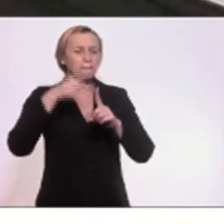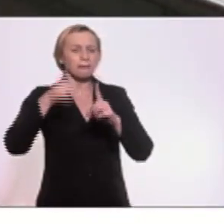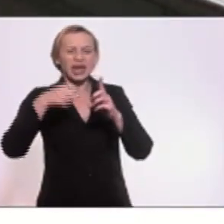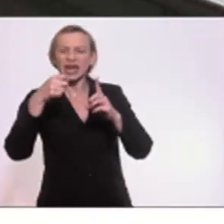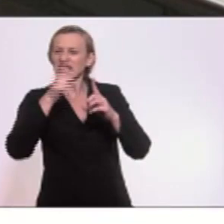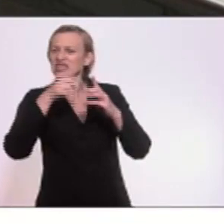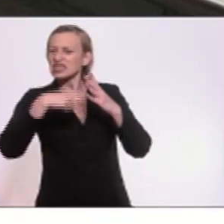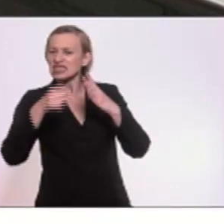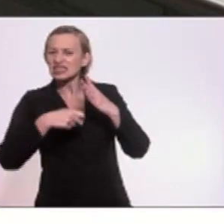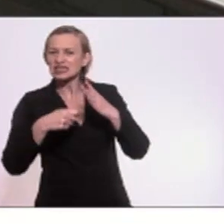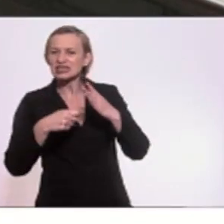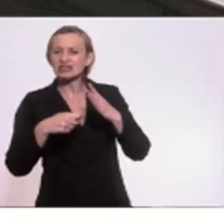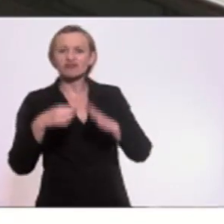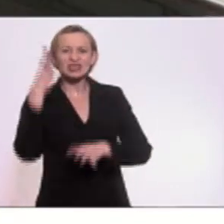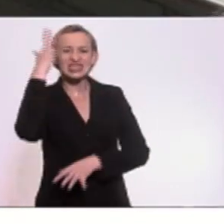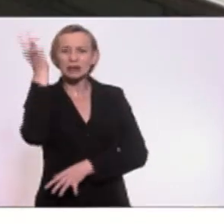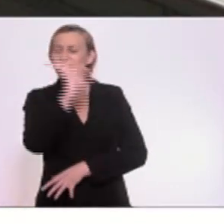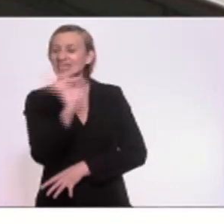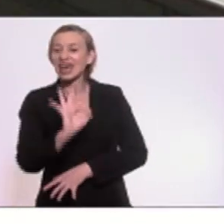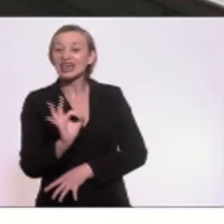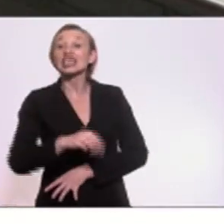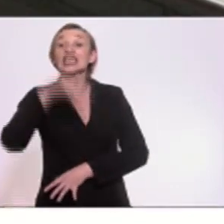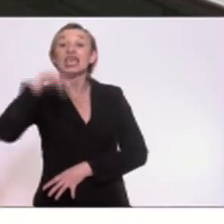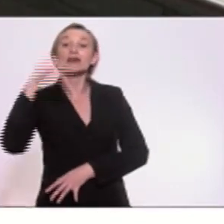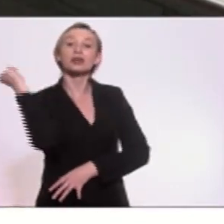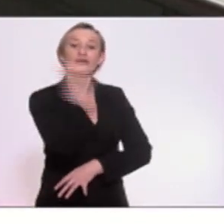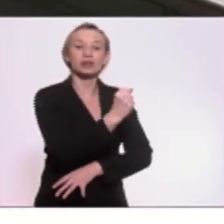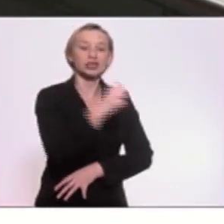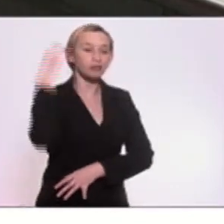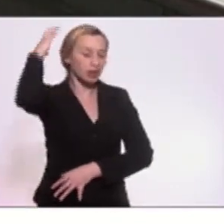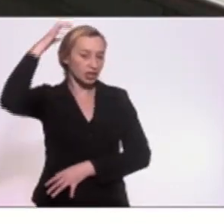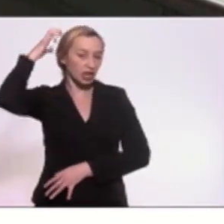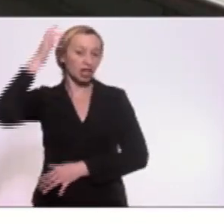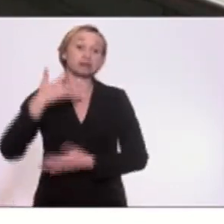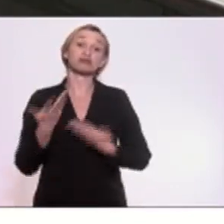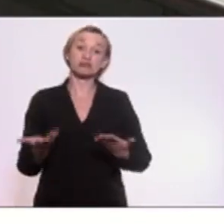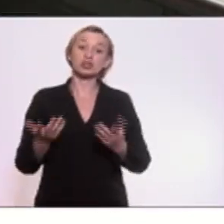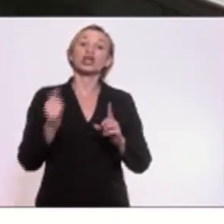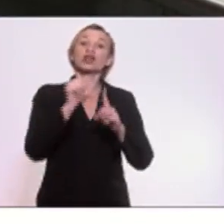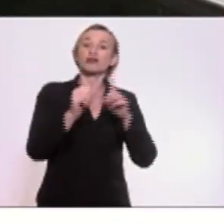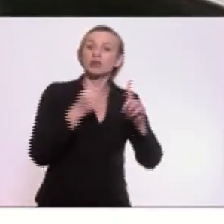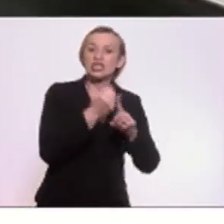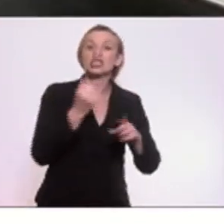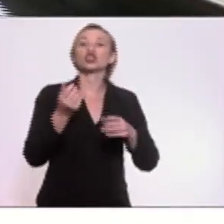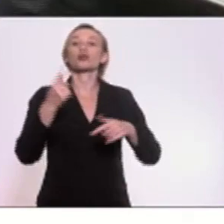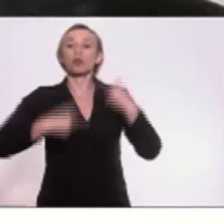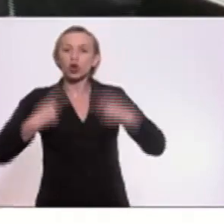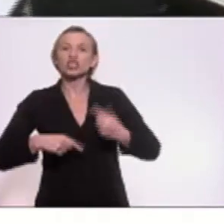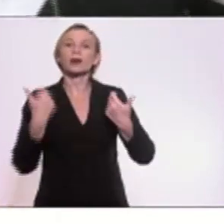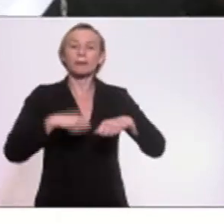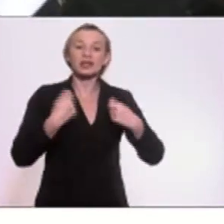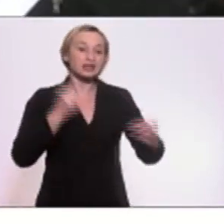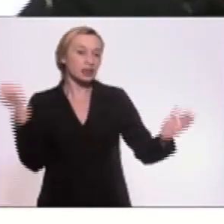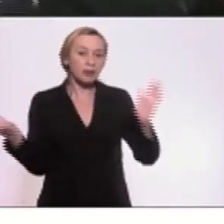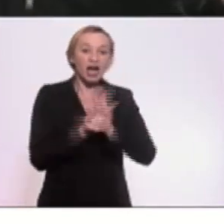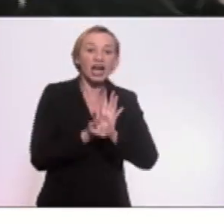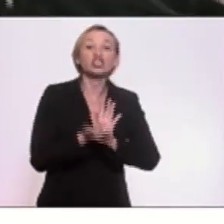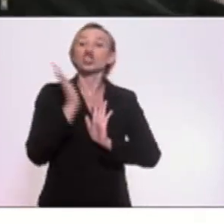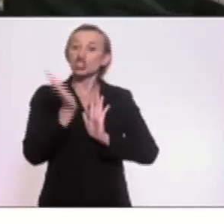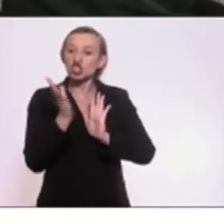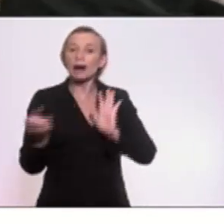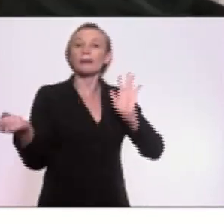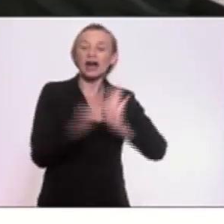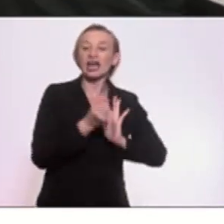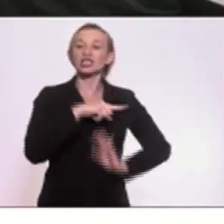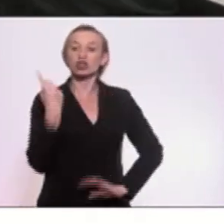a gente saber concretamente quem mandou matar Marielle Franco. Esse feminicídio político precisa ser marcado, já está marcado